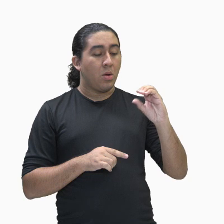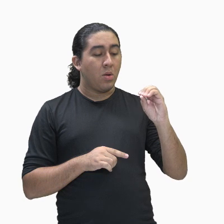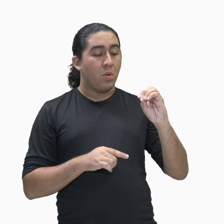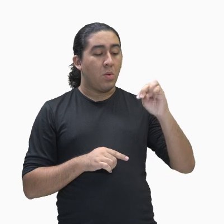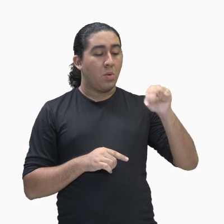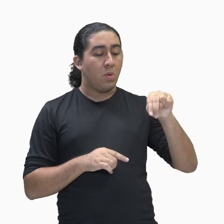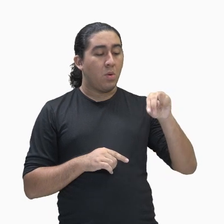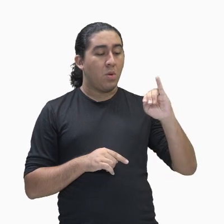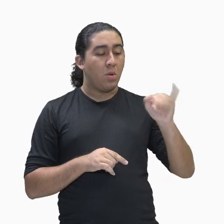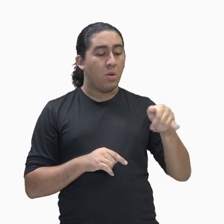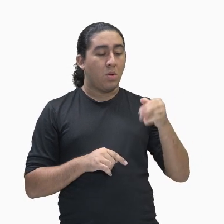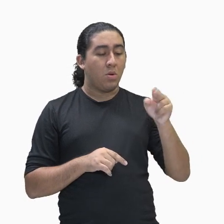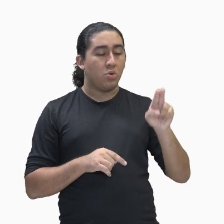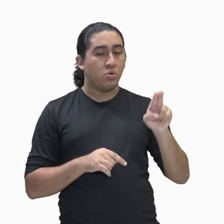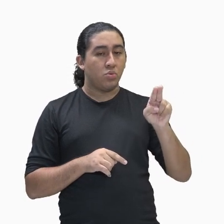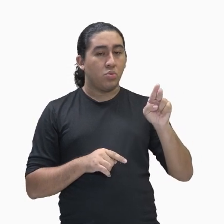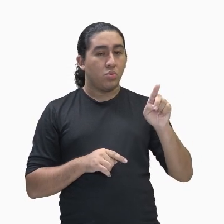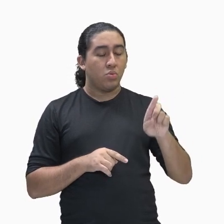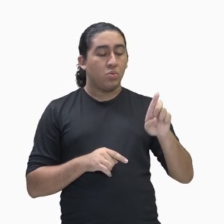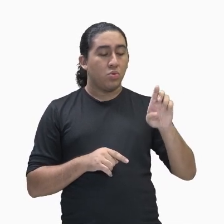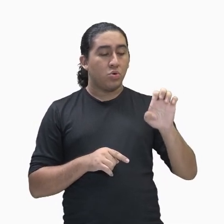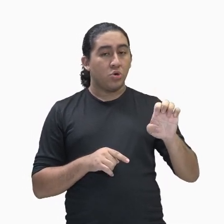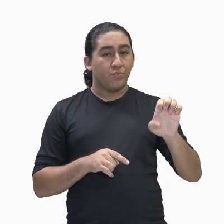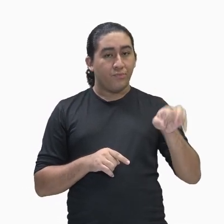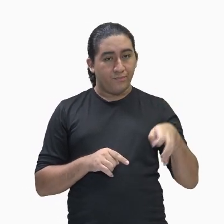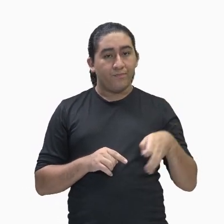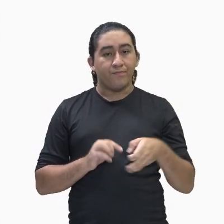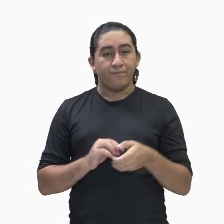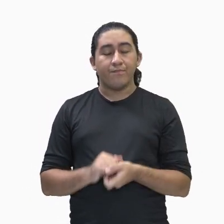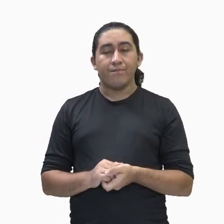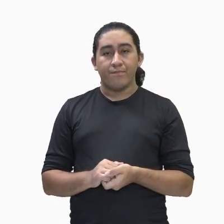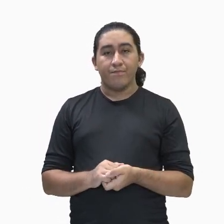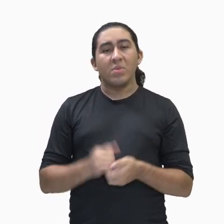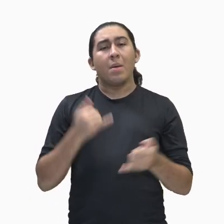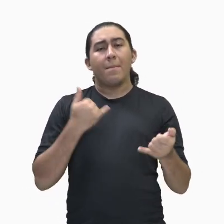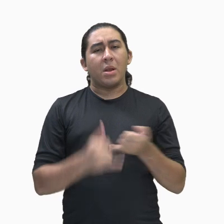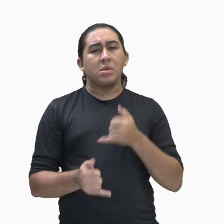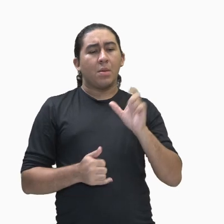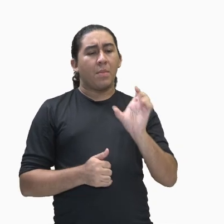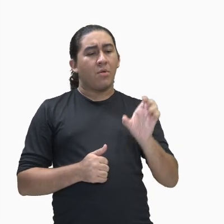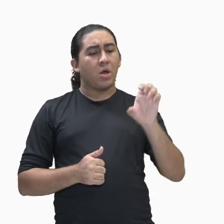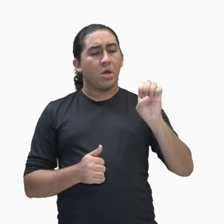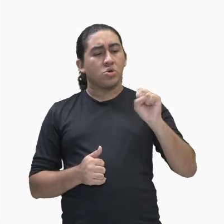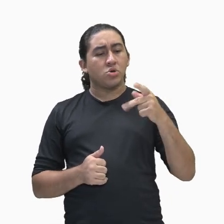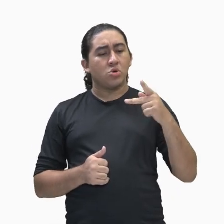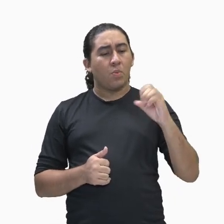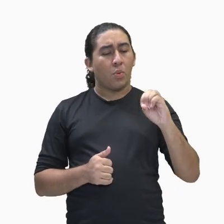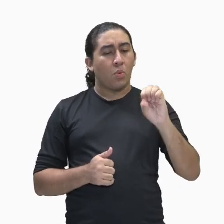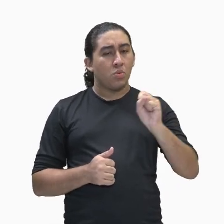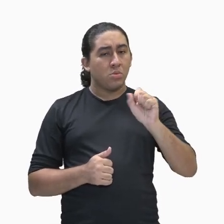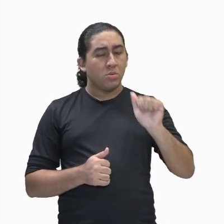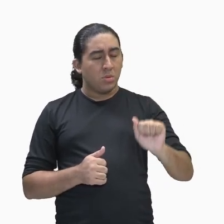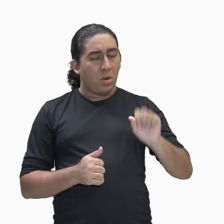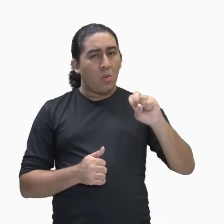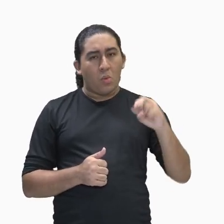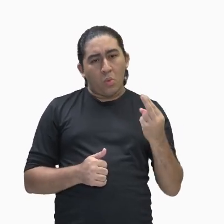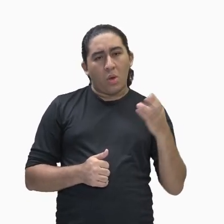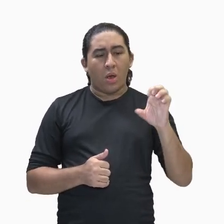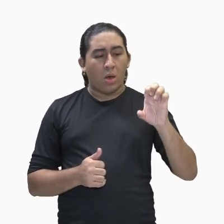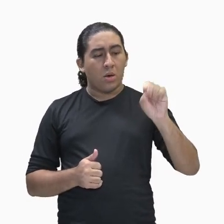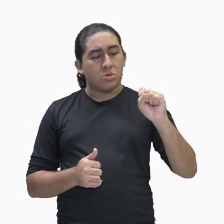das pessoas, né, no vocabulário informal, as pessoas em geral dizem, he is my bro, ele é meu